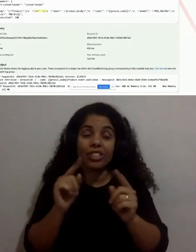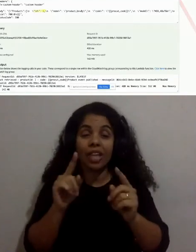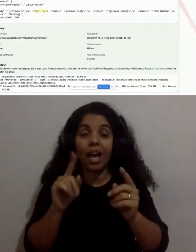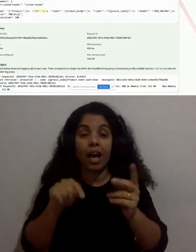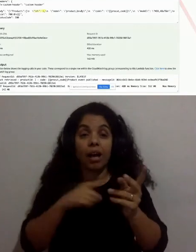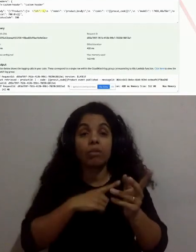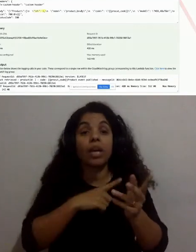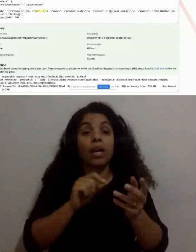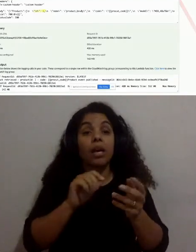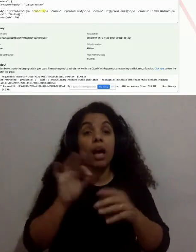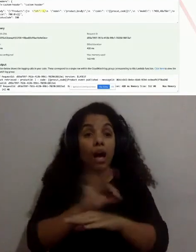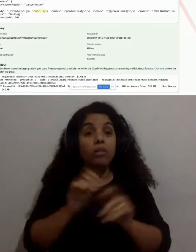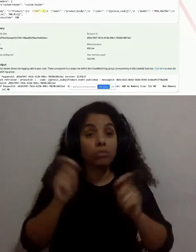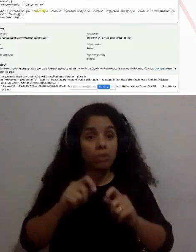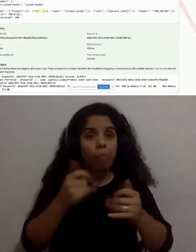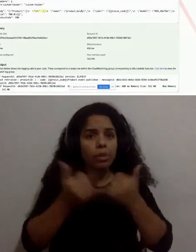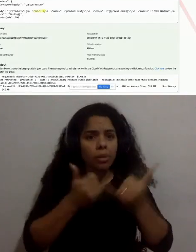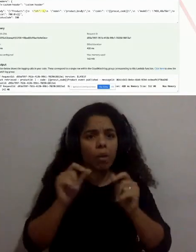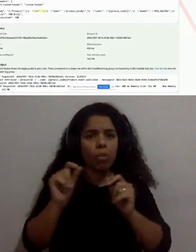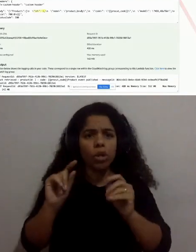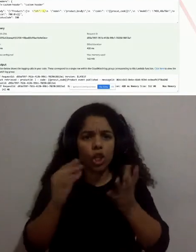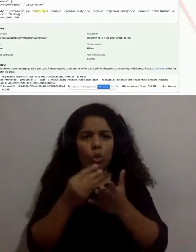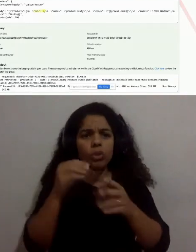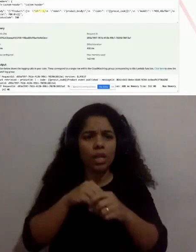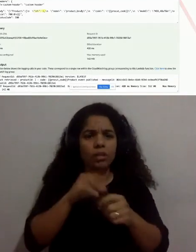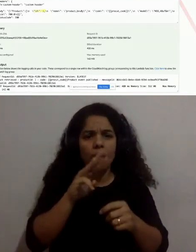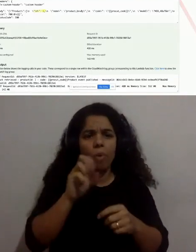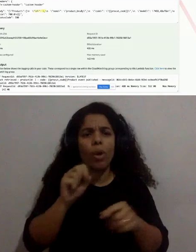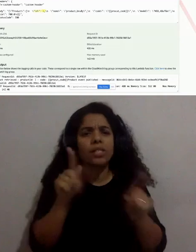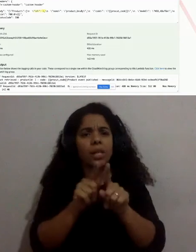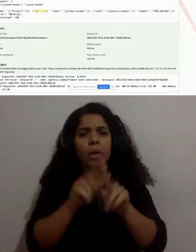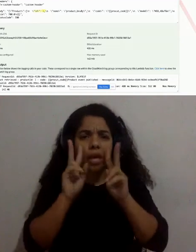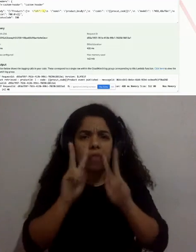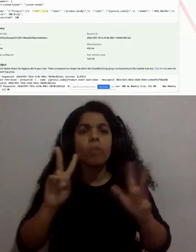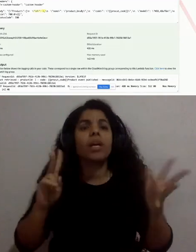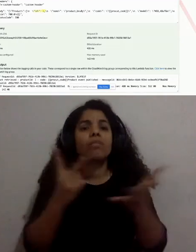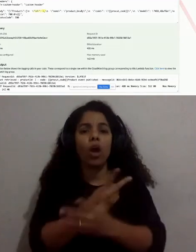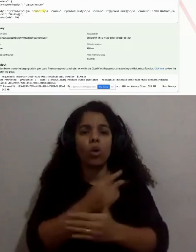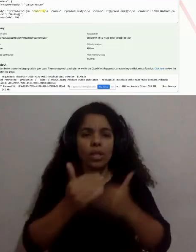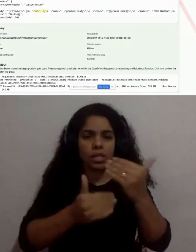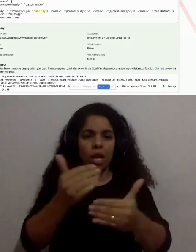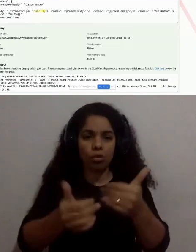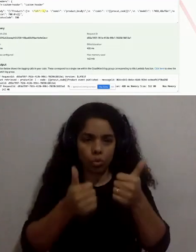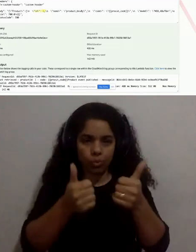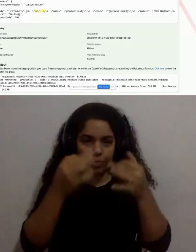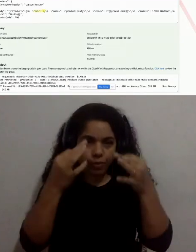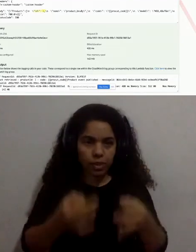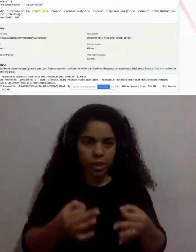dá para você brincar um pouquinho dentro da AWS também e ver o que vai acontecendo, certo?